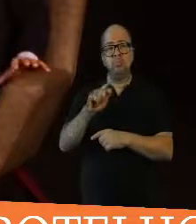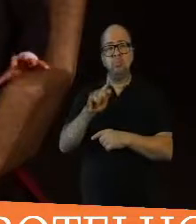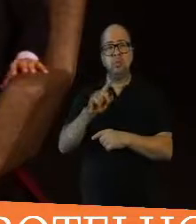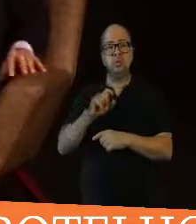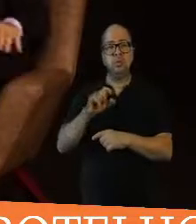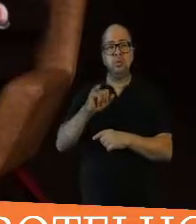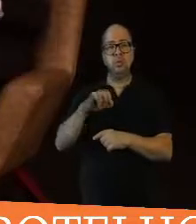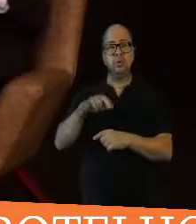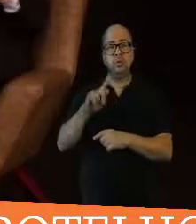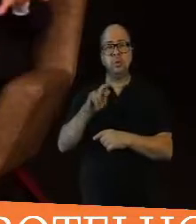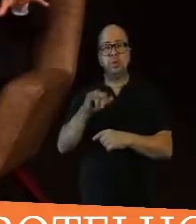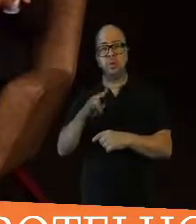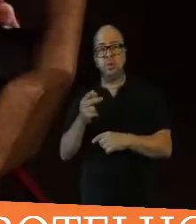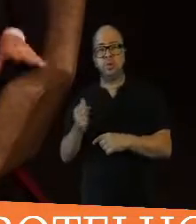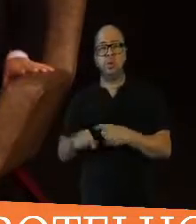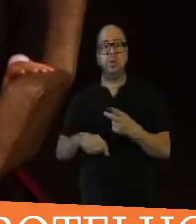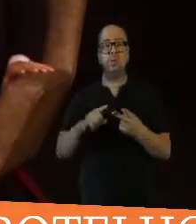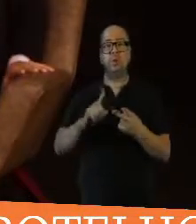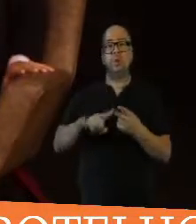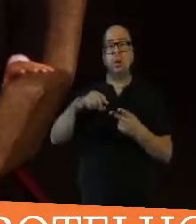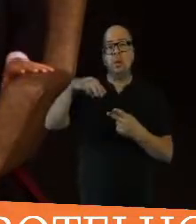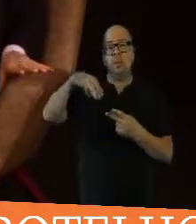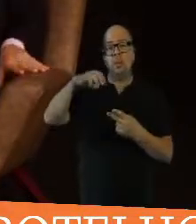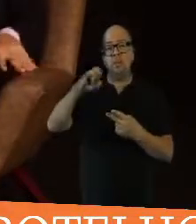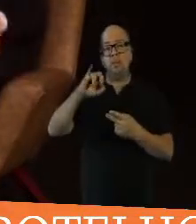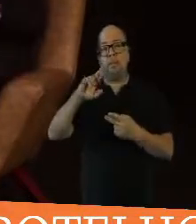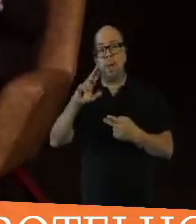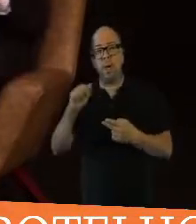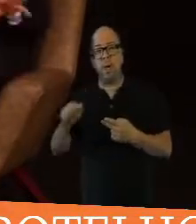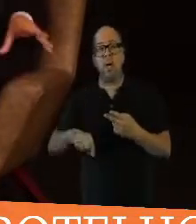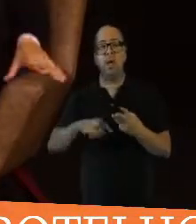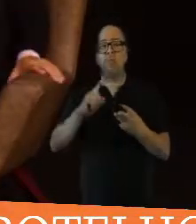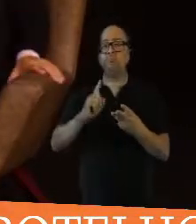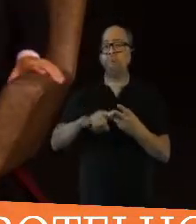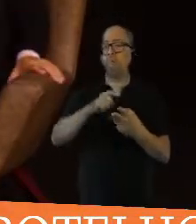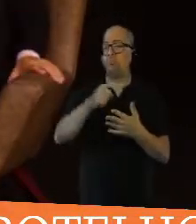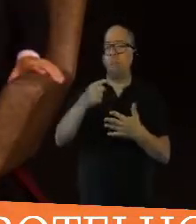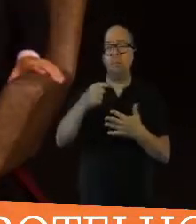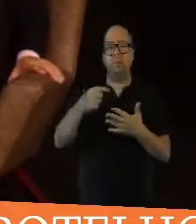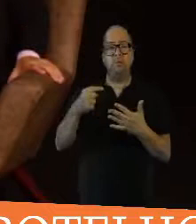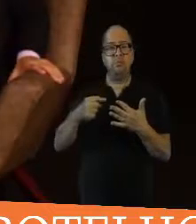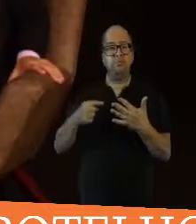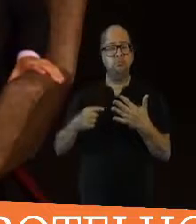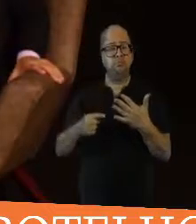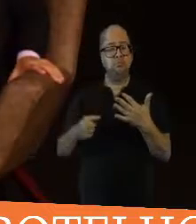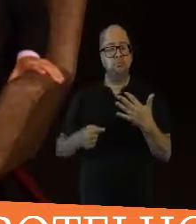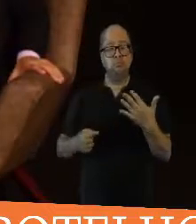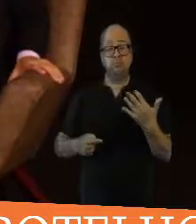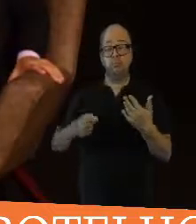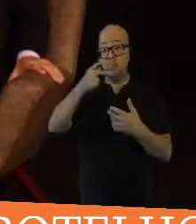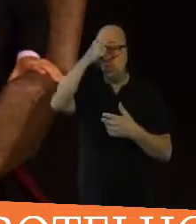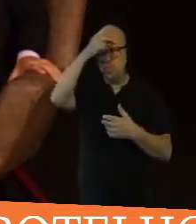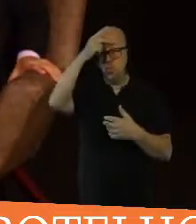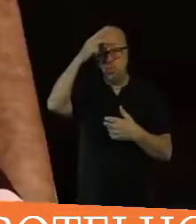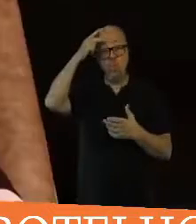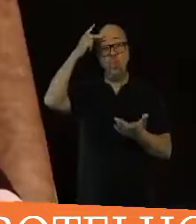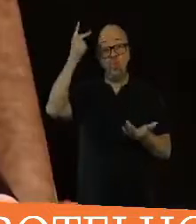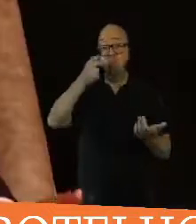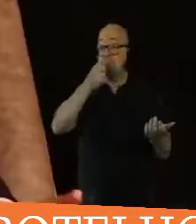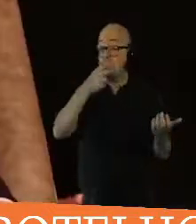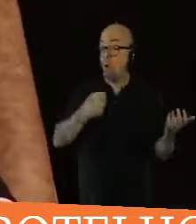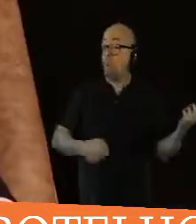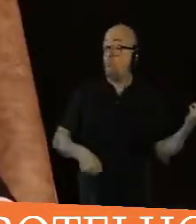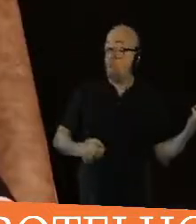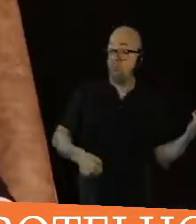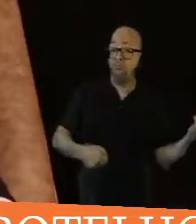o Meira, que depois vai ser professor de violão do Baden Powell, do Rafael Rabelo. Então, existia um número muito grande de